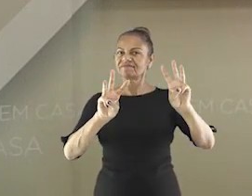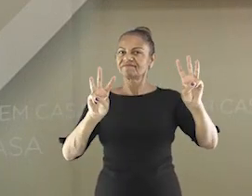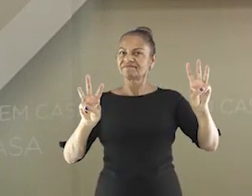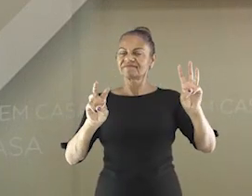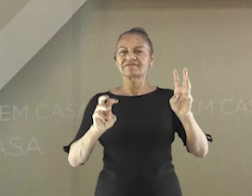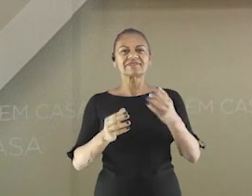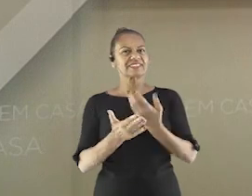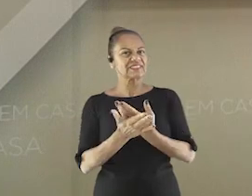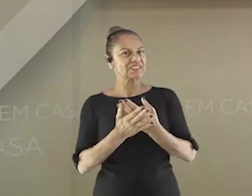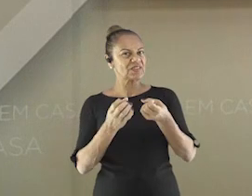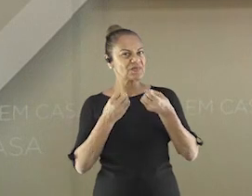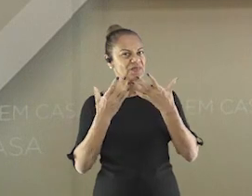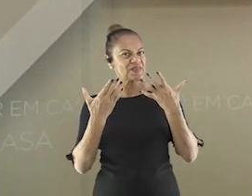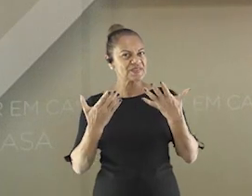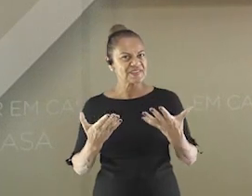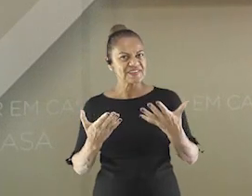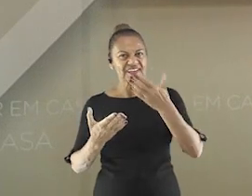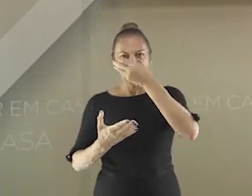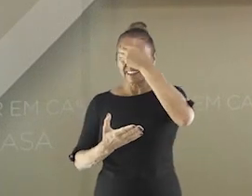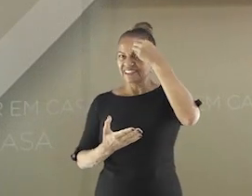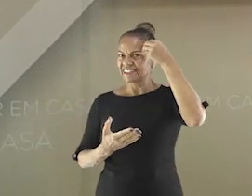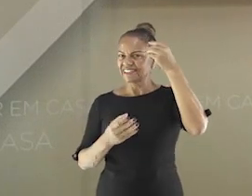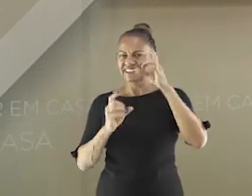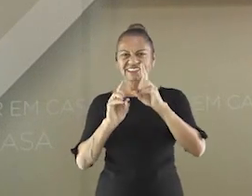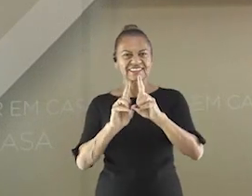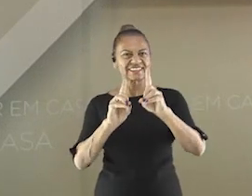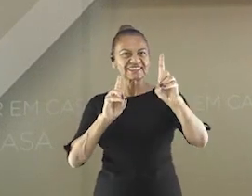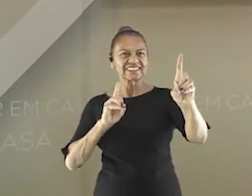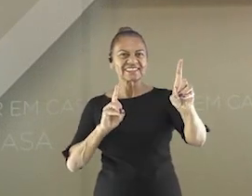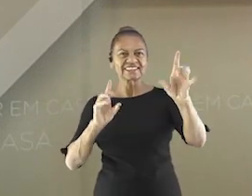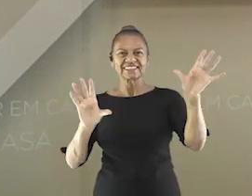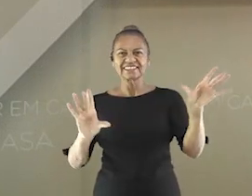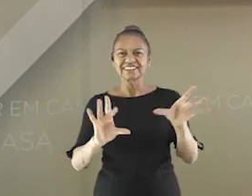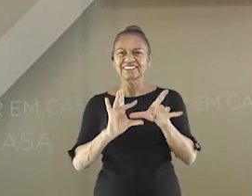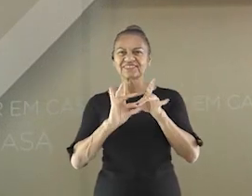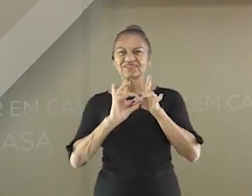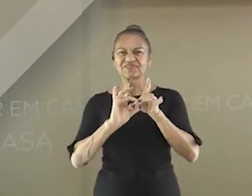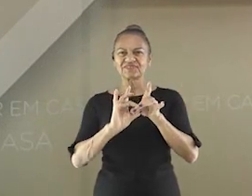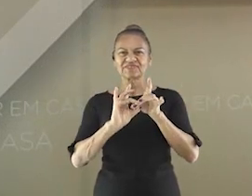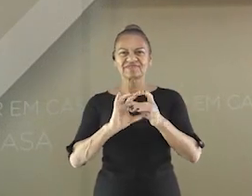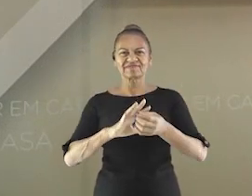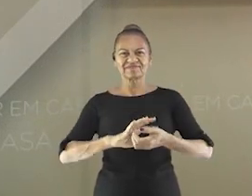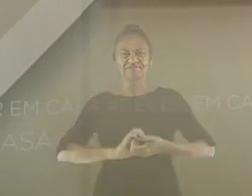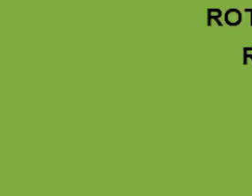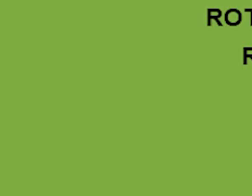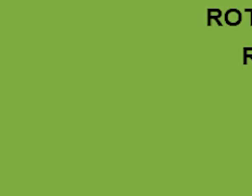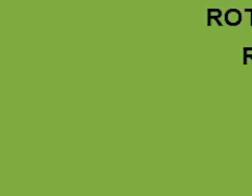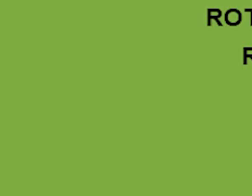Facebook e visitem nosso site. Bons estudos e não se esqueçam, mesmo distantes, estamos juntos!